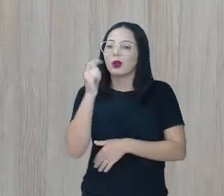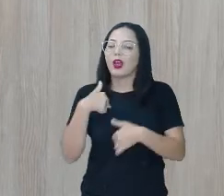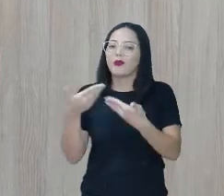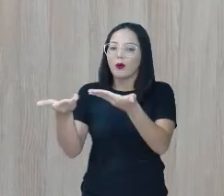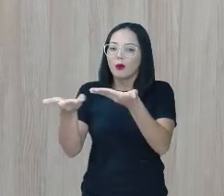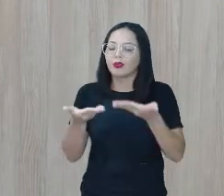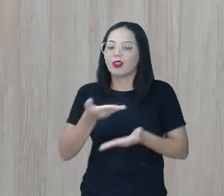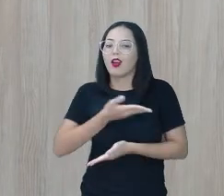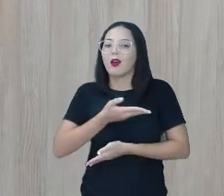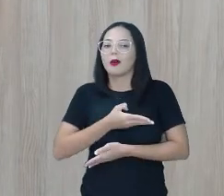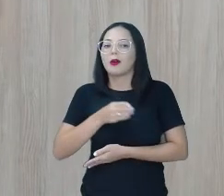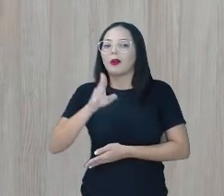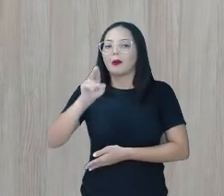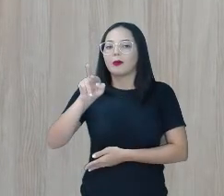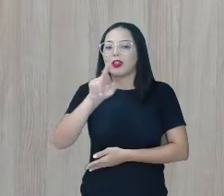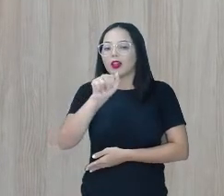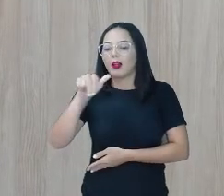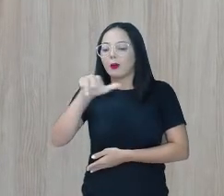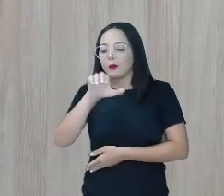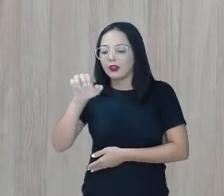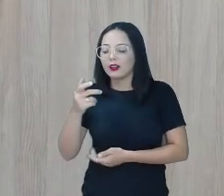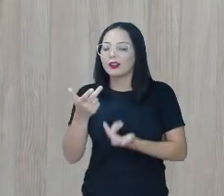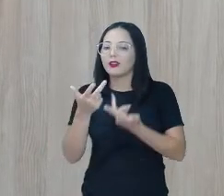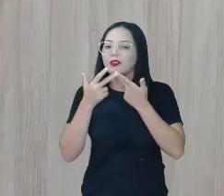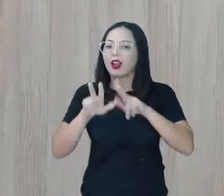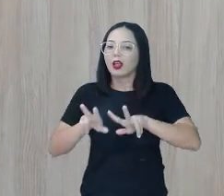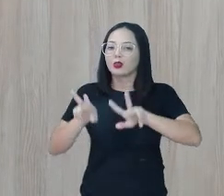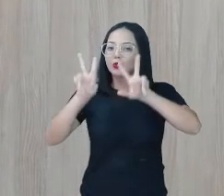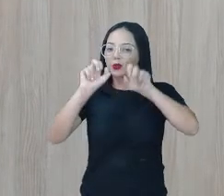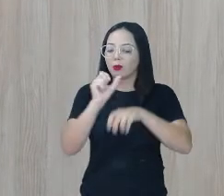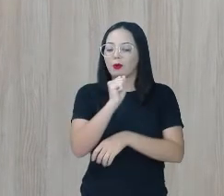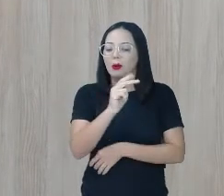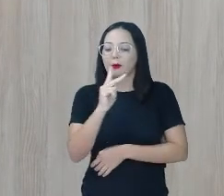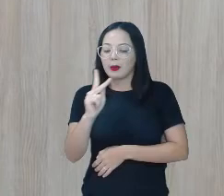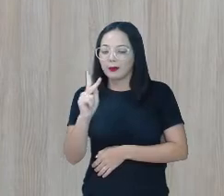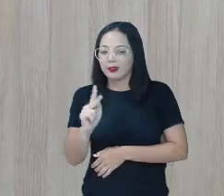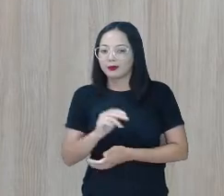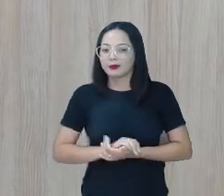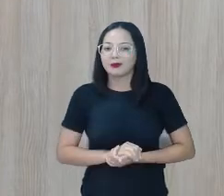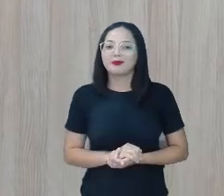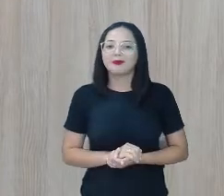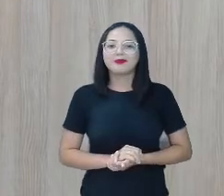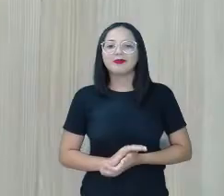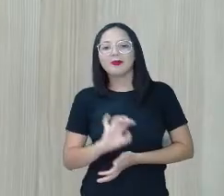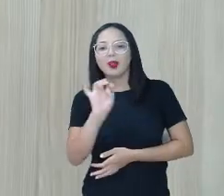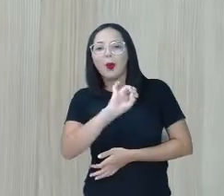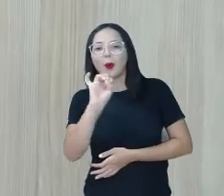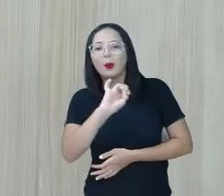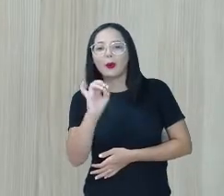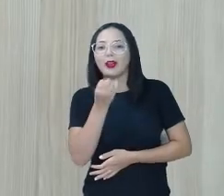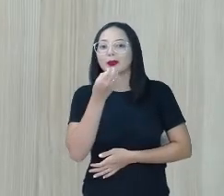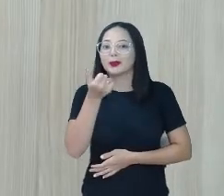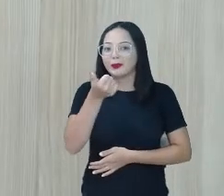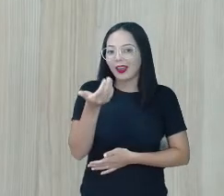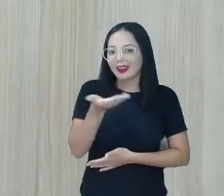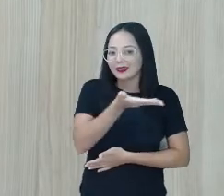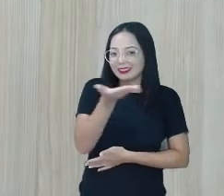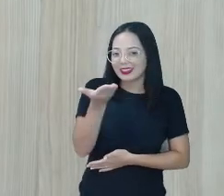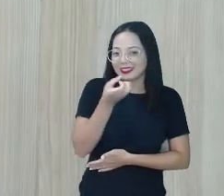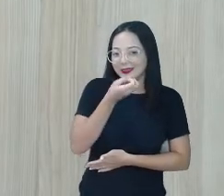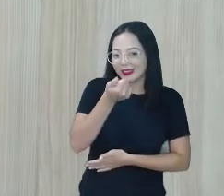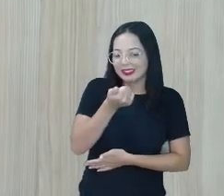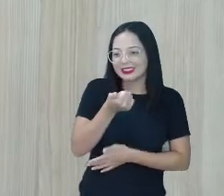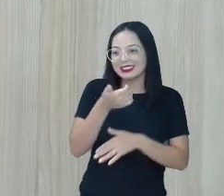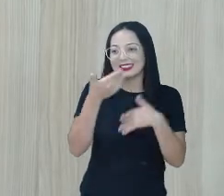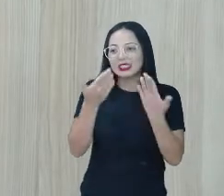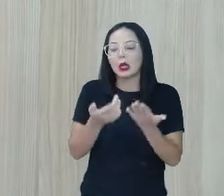aqui minha amiga Briane para falar um pouco mais sobre o nosso aplicativo. Olá, pessoal, tudo bom com vocês?